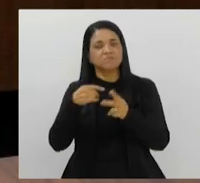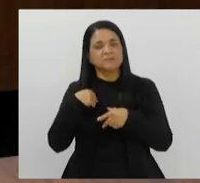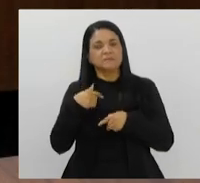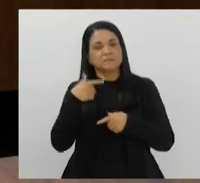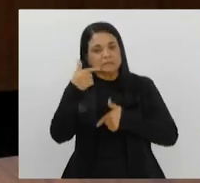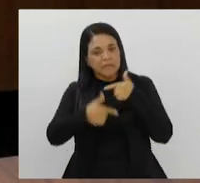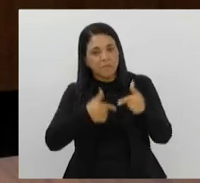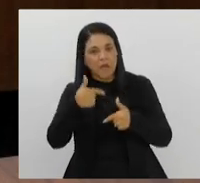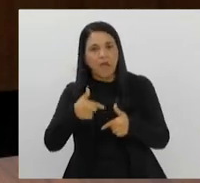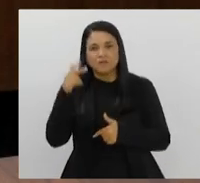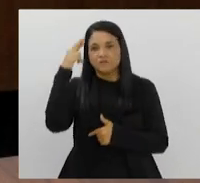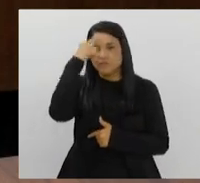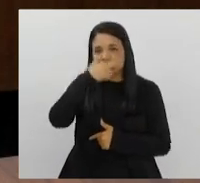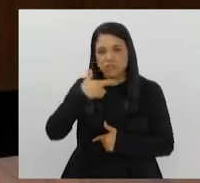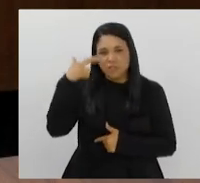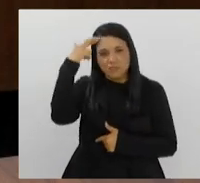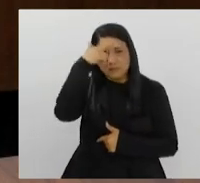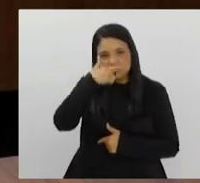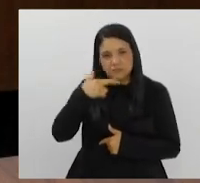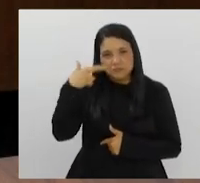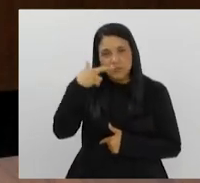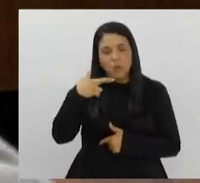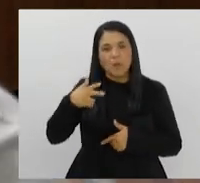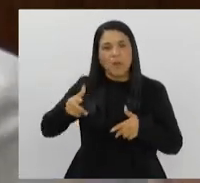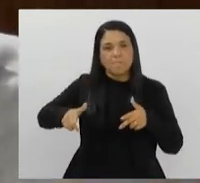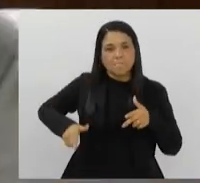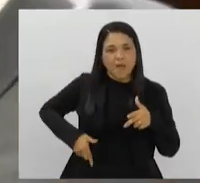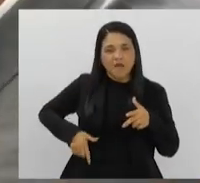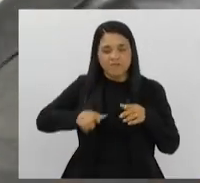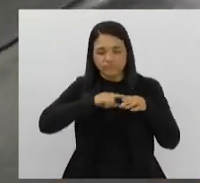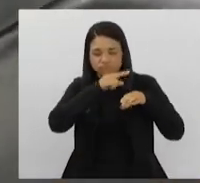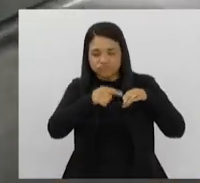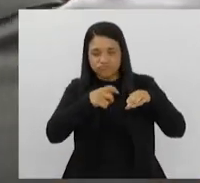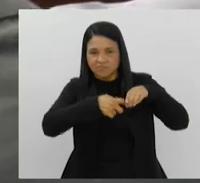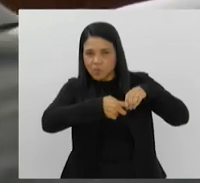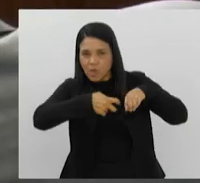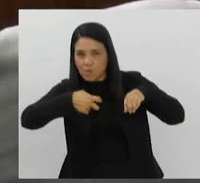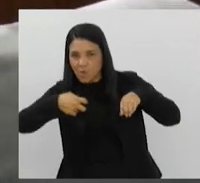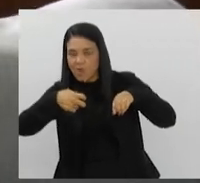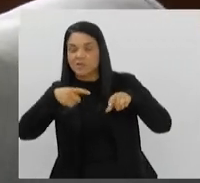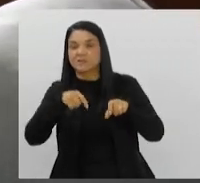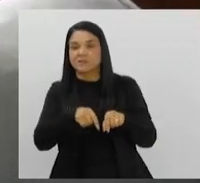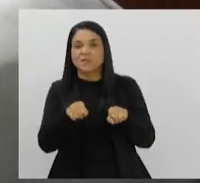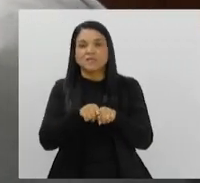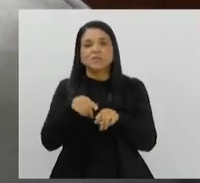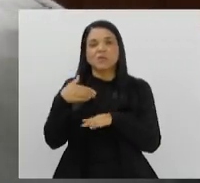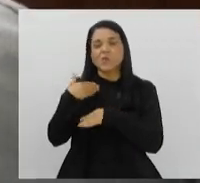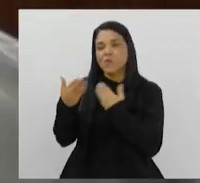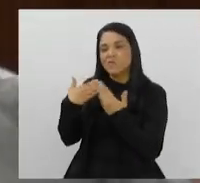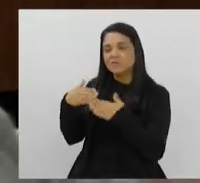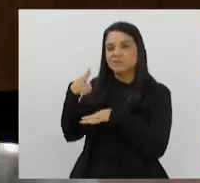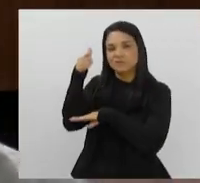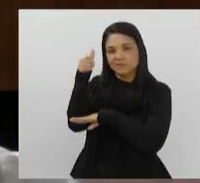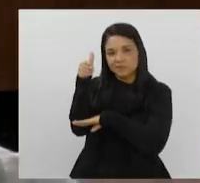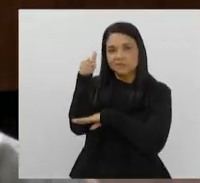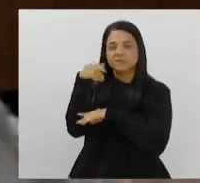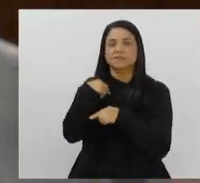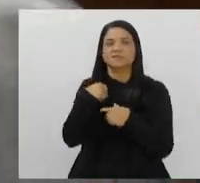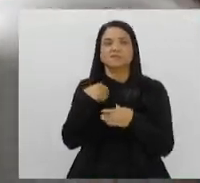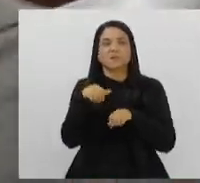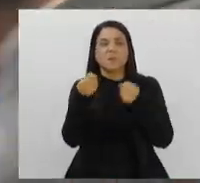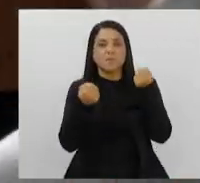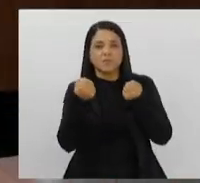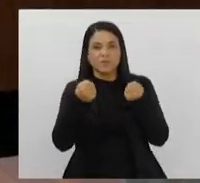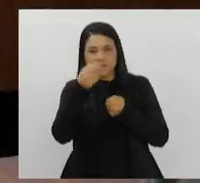fiscalização, principalmente para com a máfia do reboque, indústria da multa. E eu estava conversando com os taxistas, conversando com os motoristas